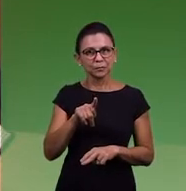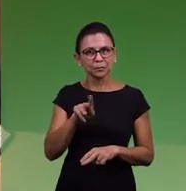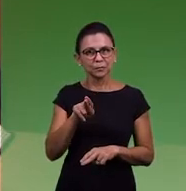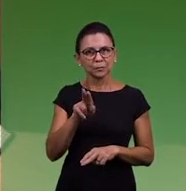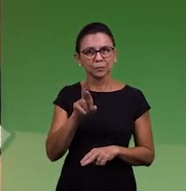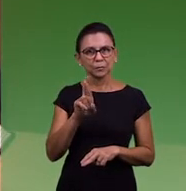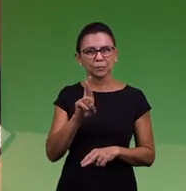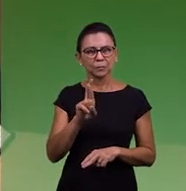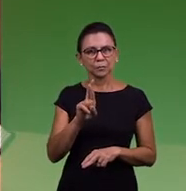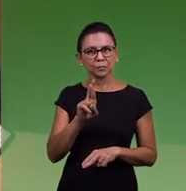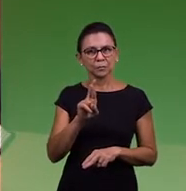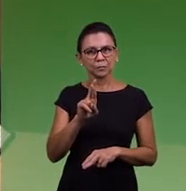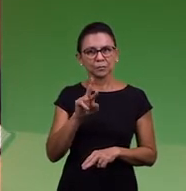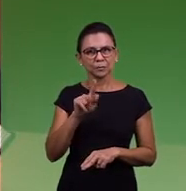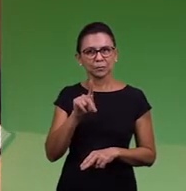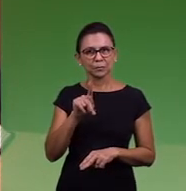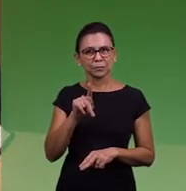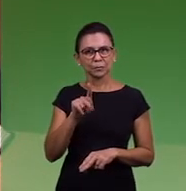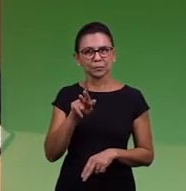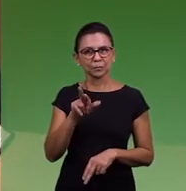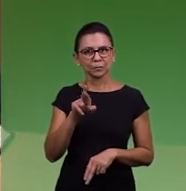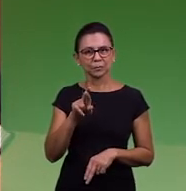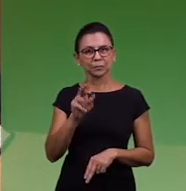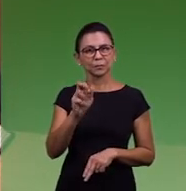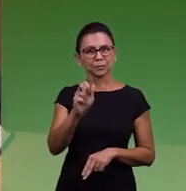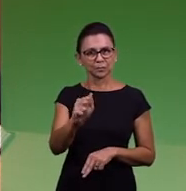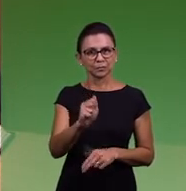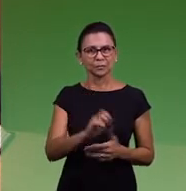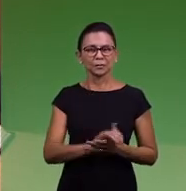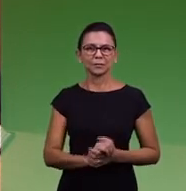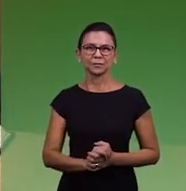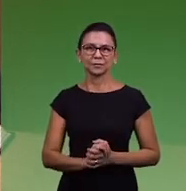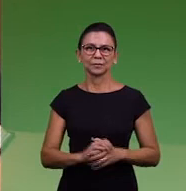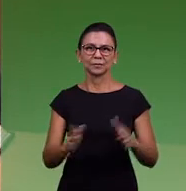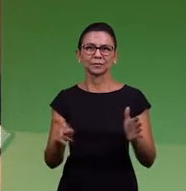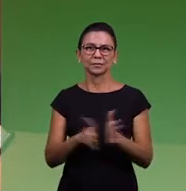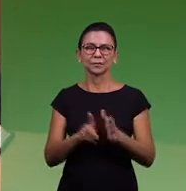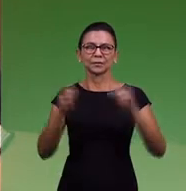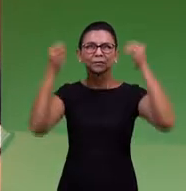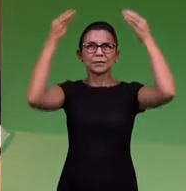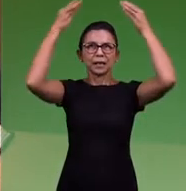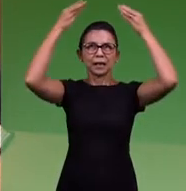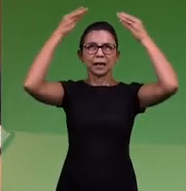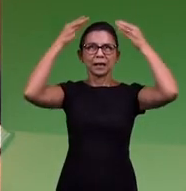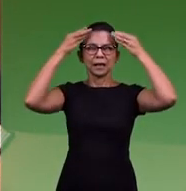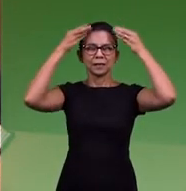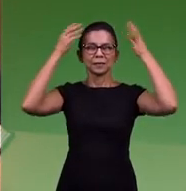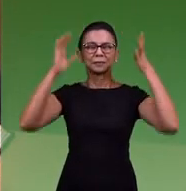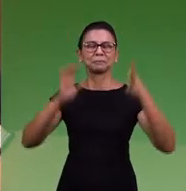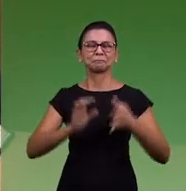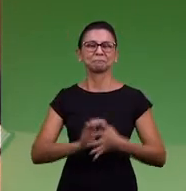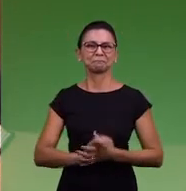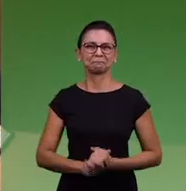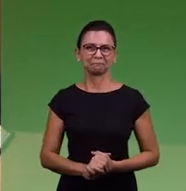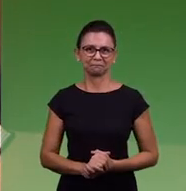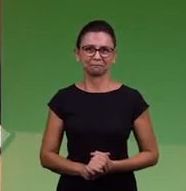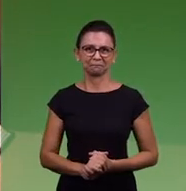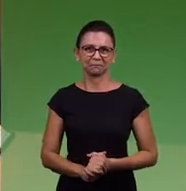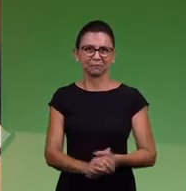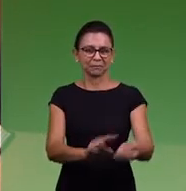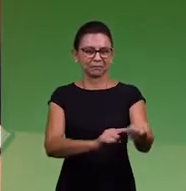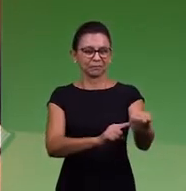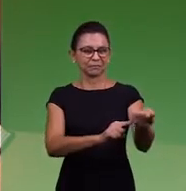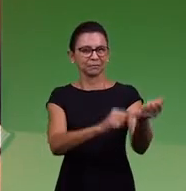A púrpura era a veste da realeza. E a realeza do Senhor Jesus estava exatamente no derramar do seu sangue.